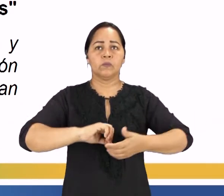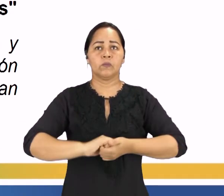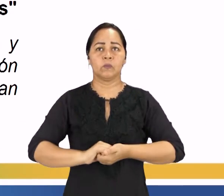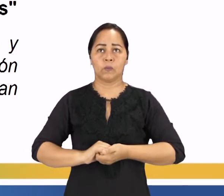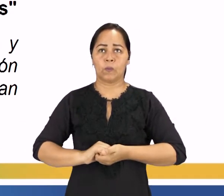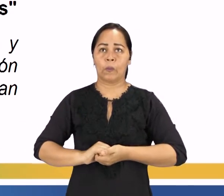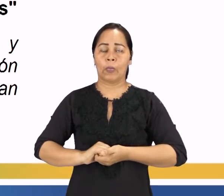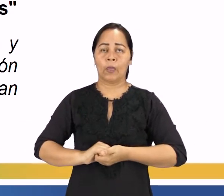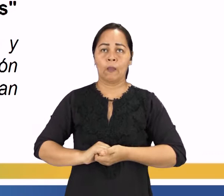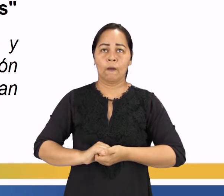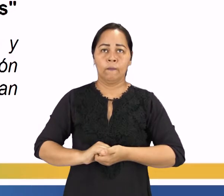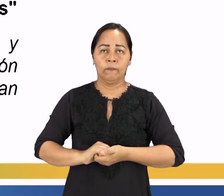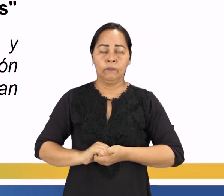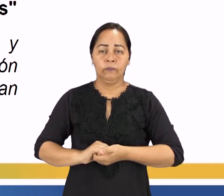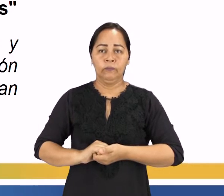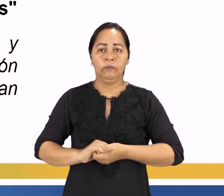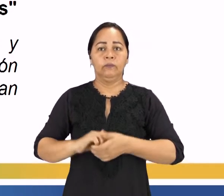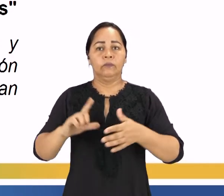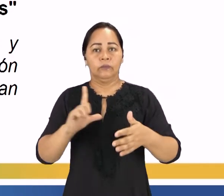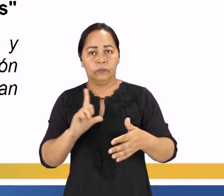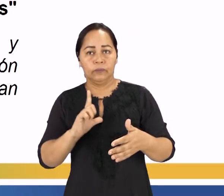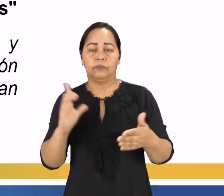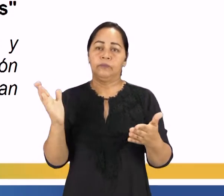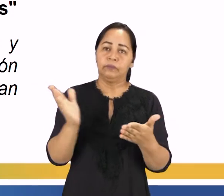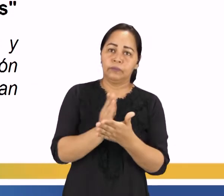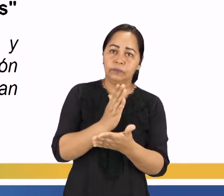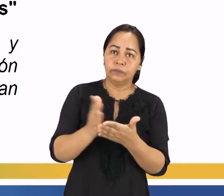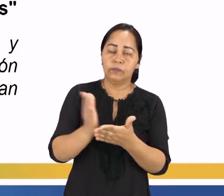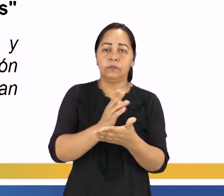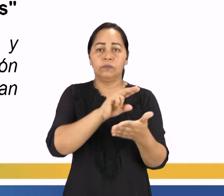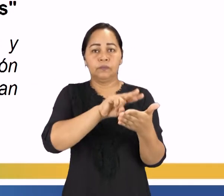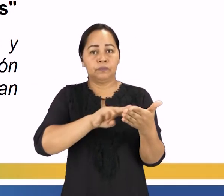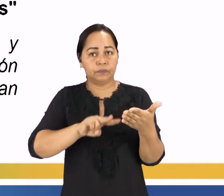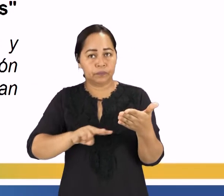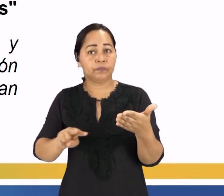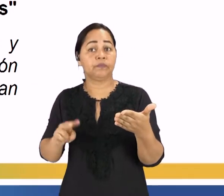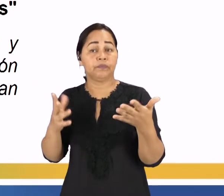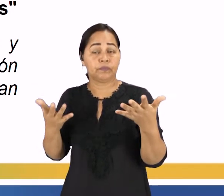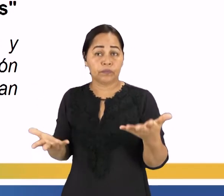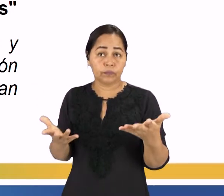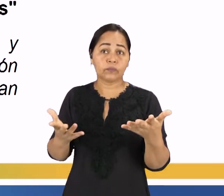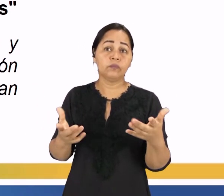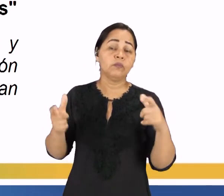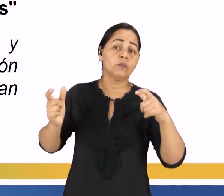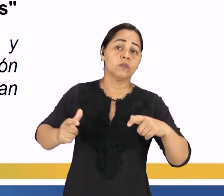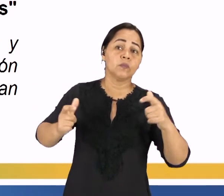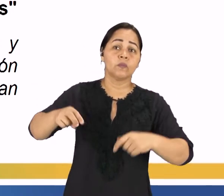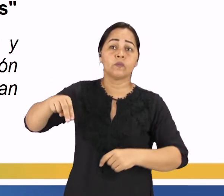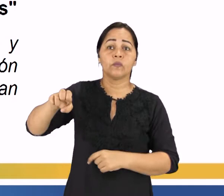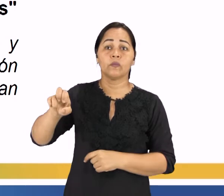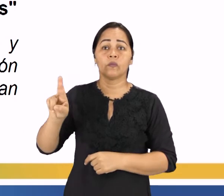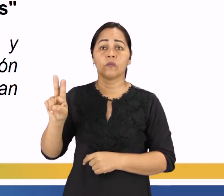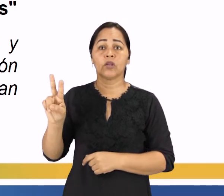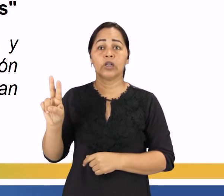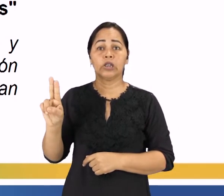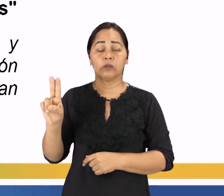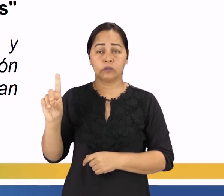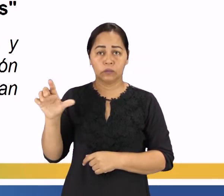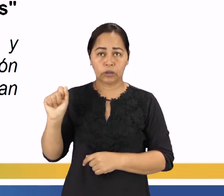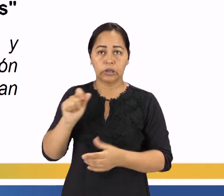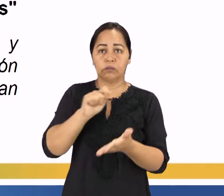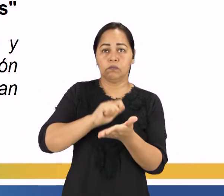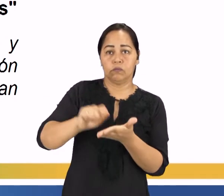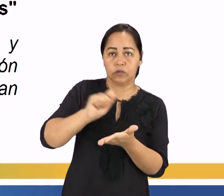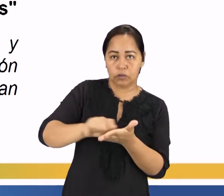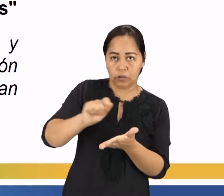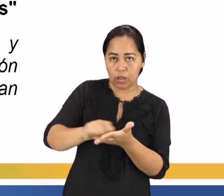Tem alguns materiais, algumas situações onde Neruda escreve publicamente durante